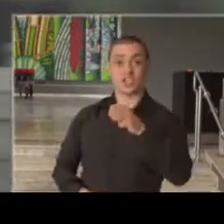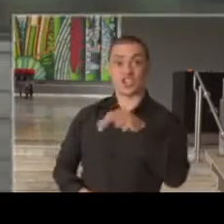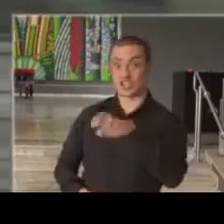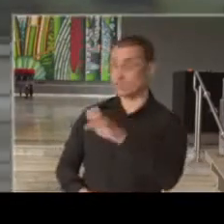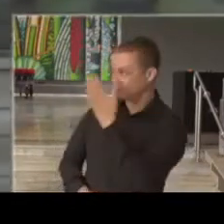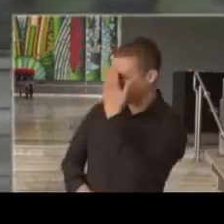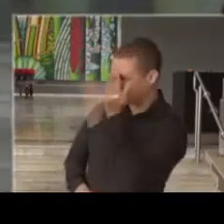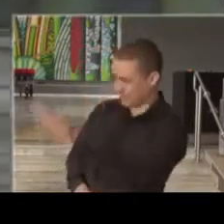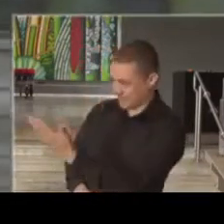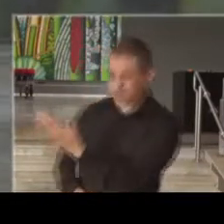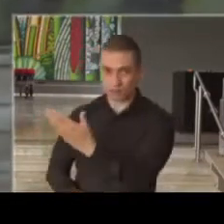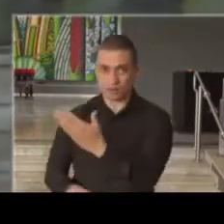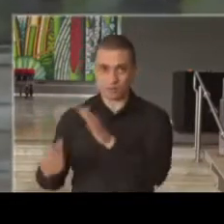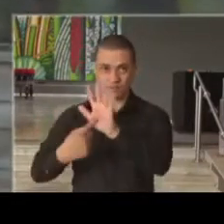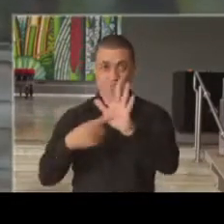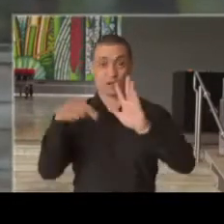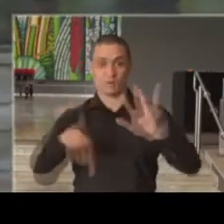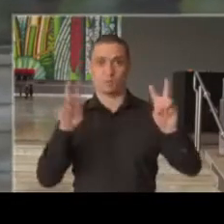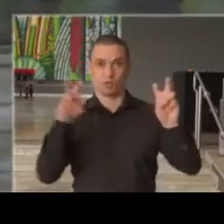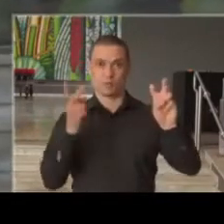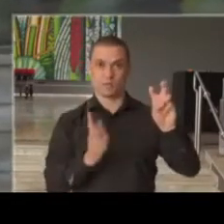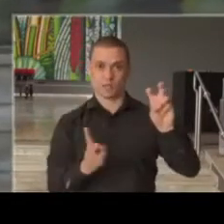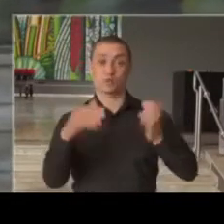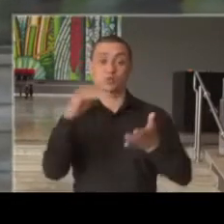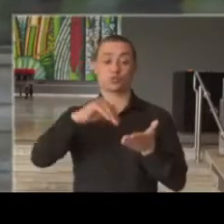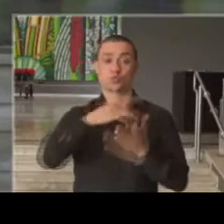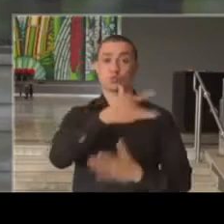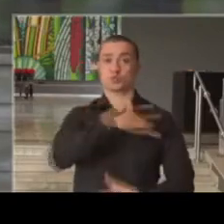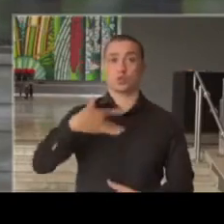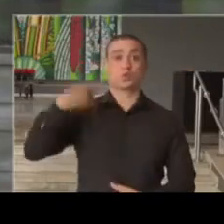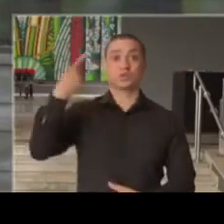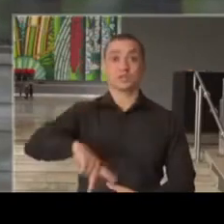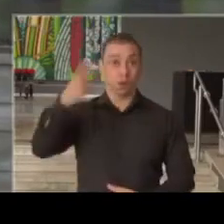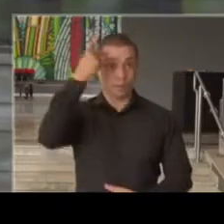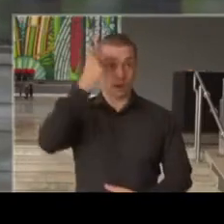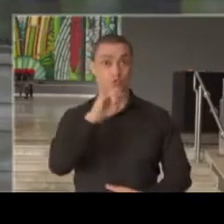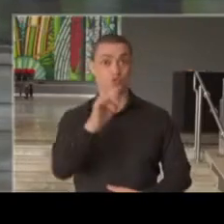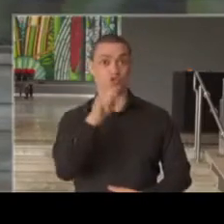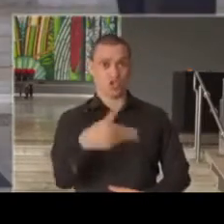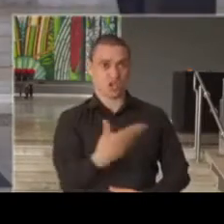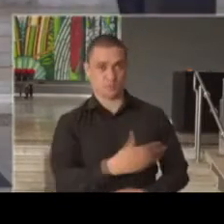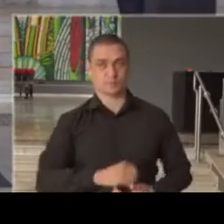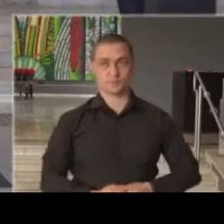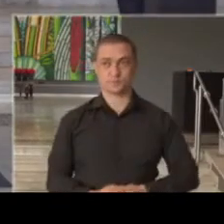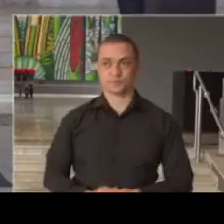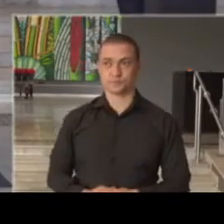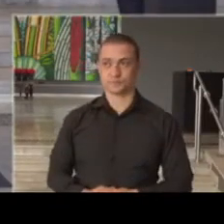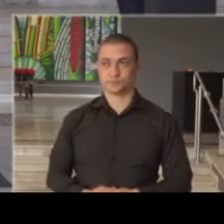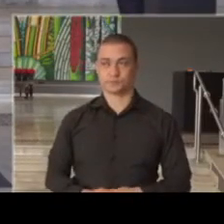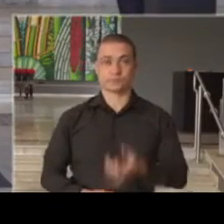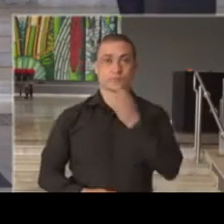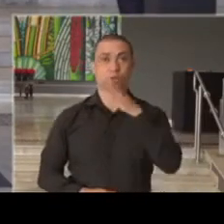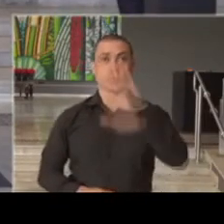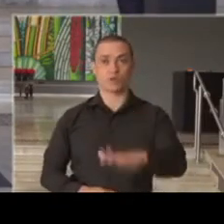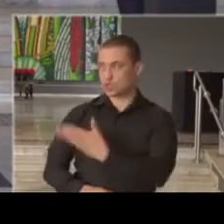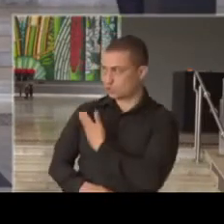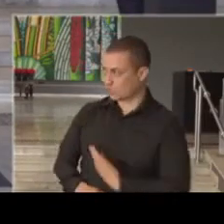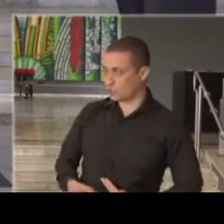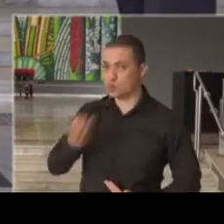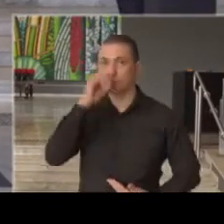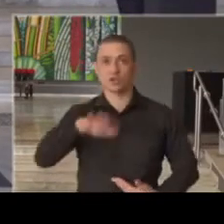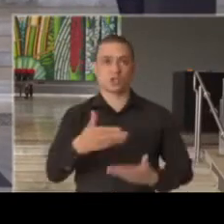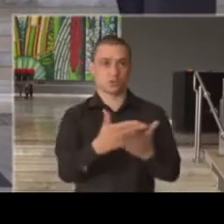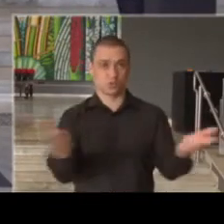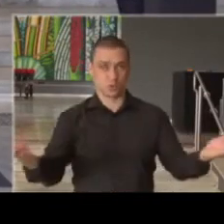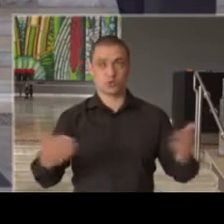apresentação. Ainda no tema, secretário da Saúde do Estado de São Paulo, Jean Gorenstein. Jean. Boa tarde, governador. Boa tarde a